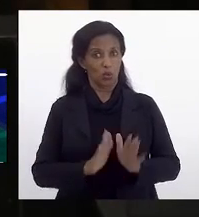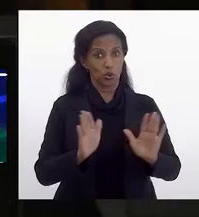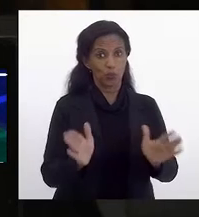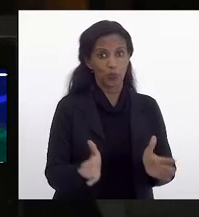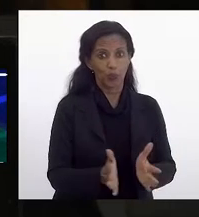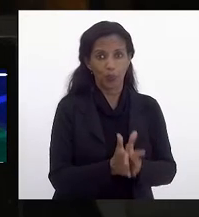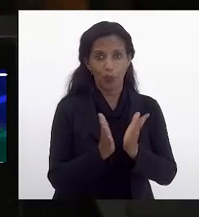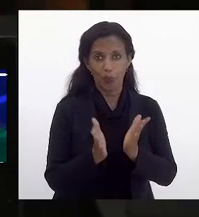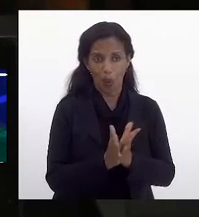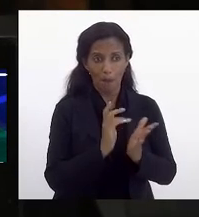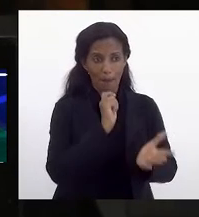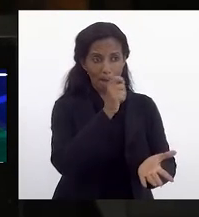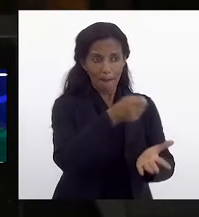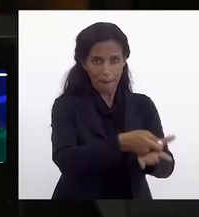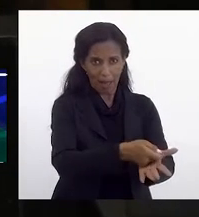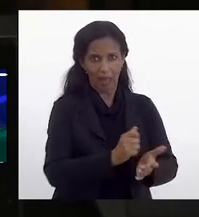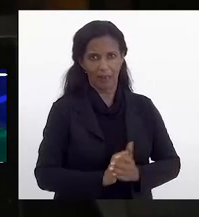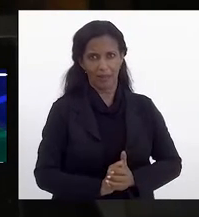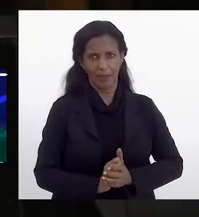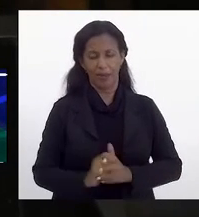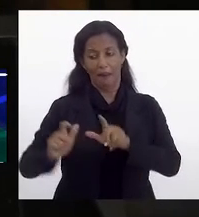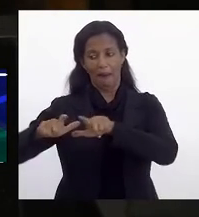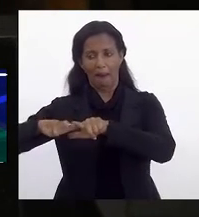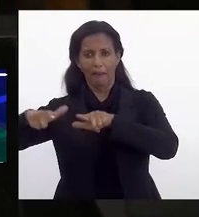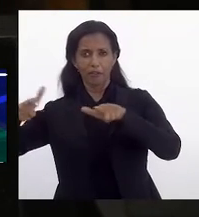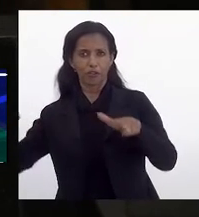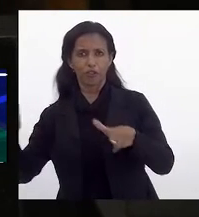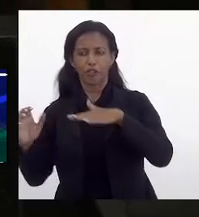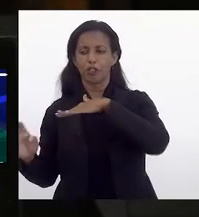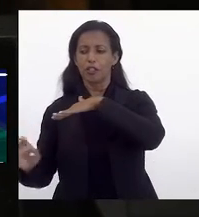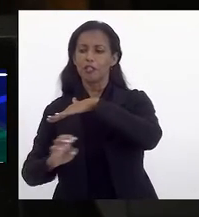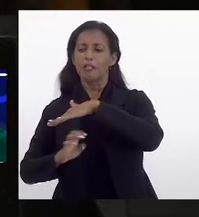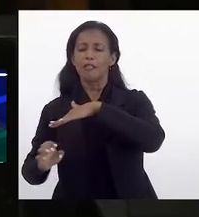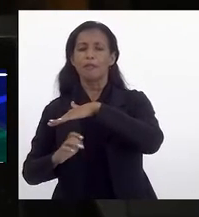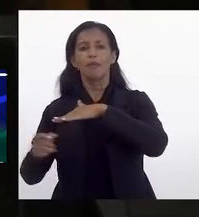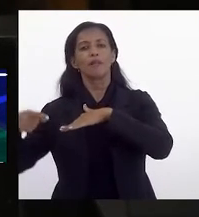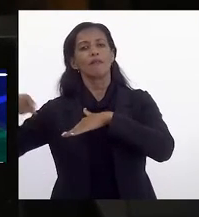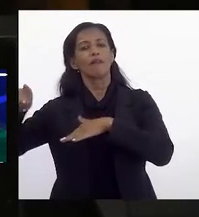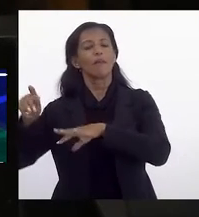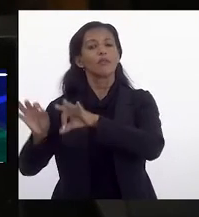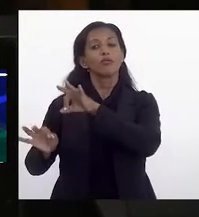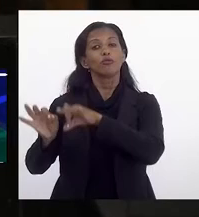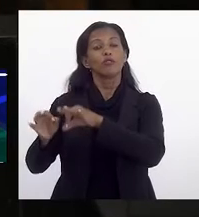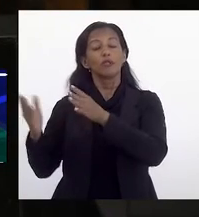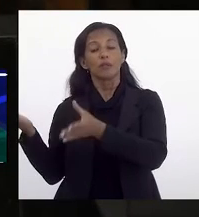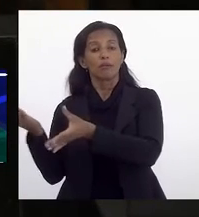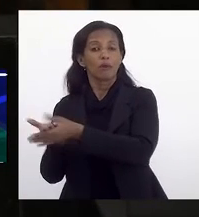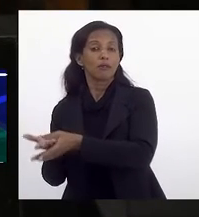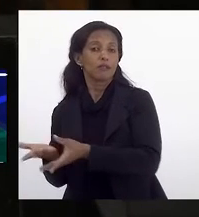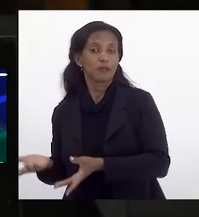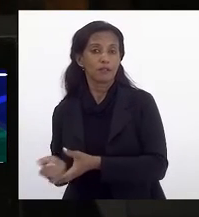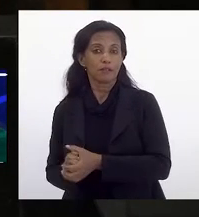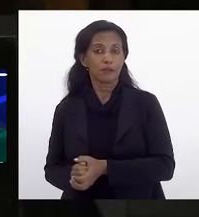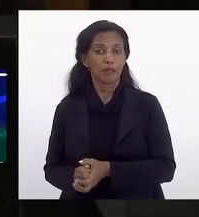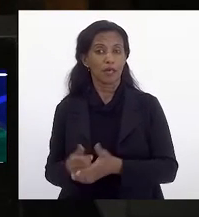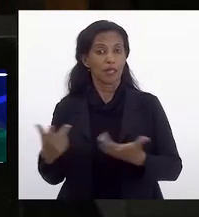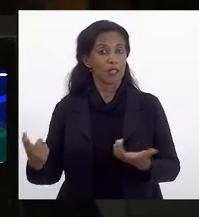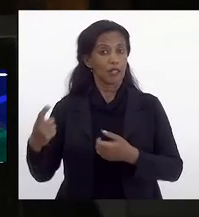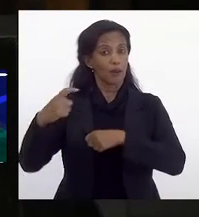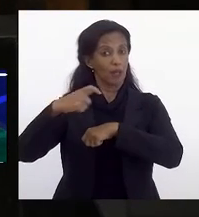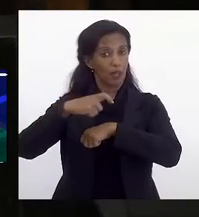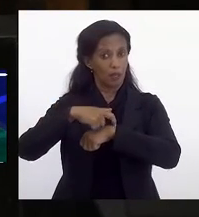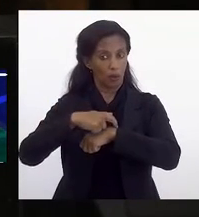pobres, pagam. As grandes empresas recorrem à justiça. Então é hora da gente